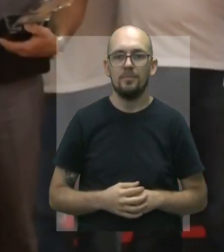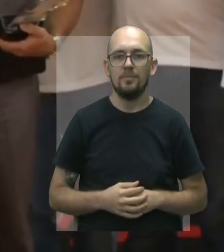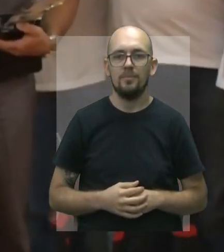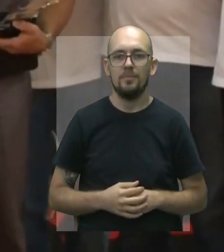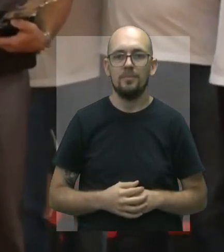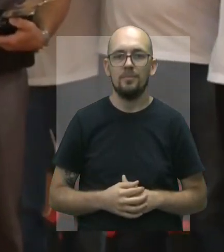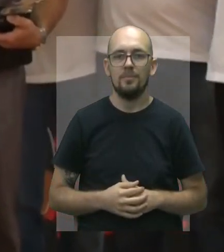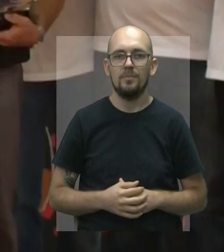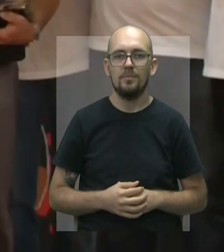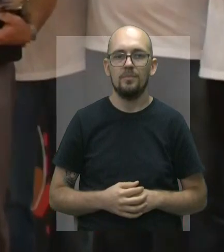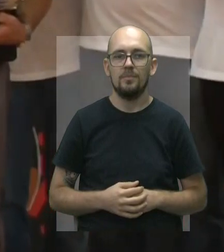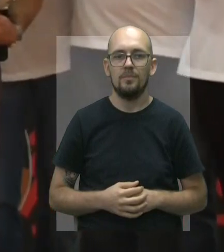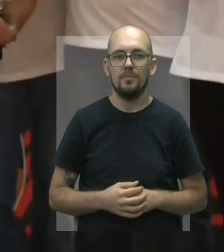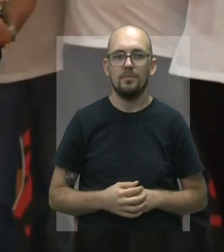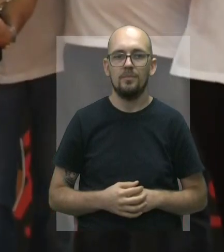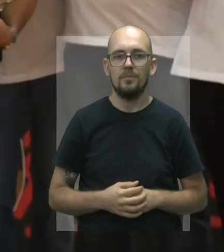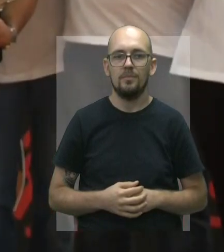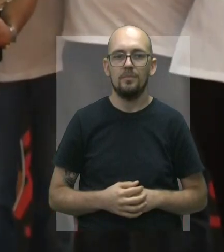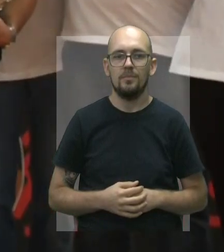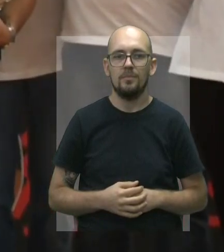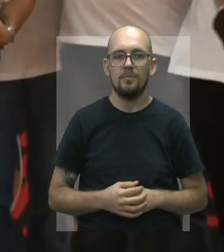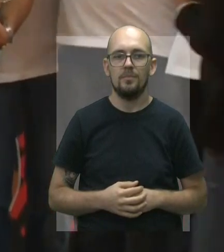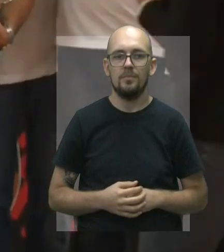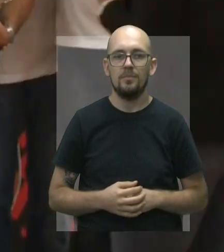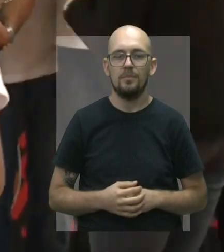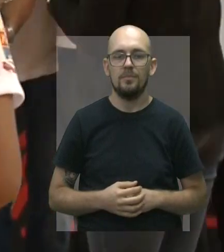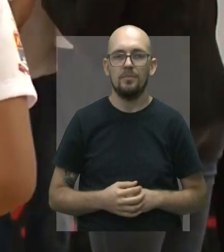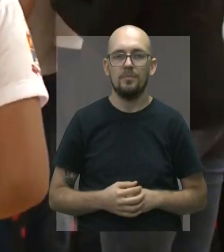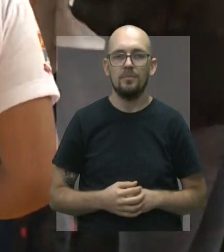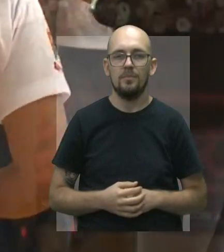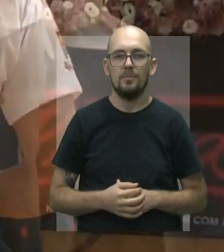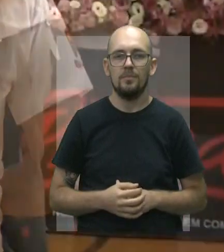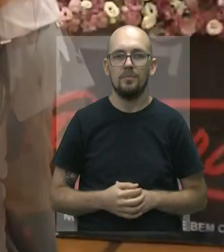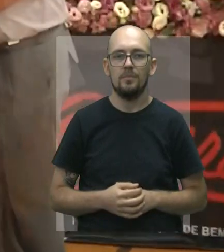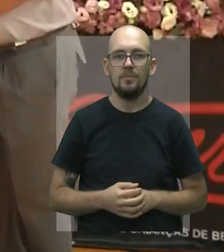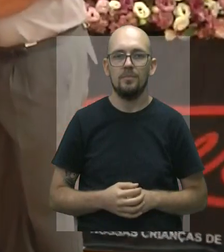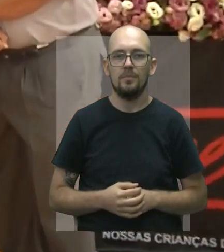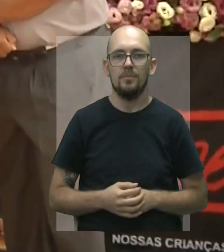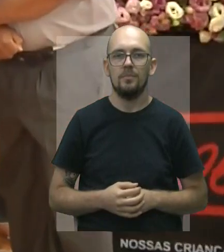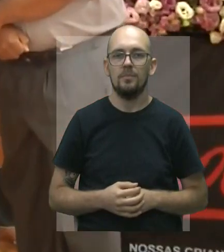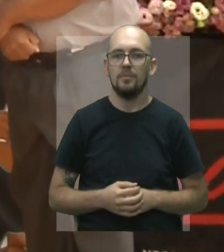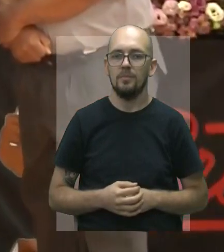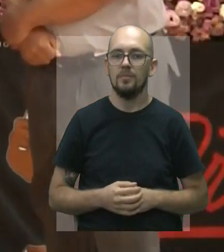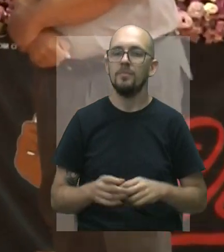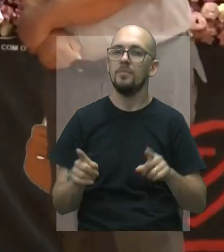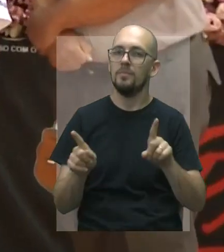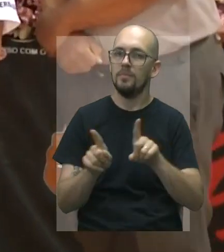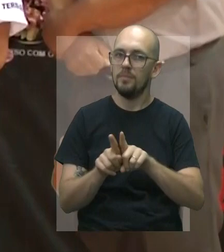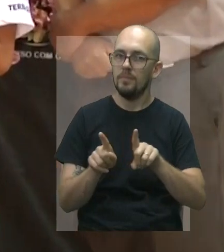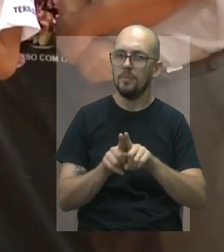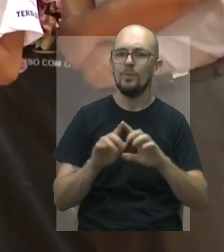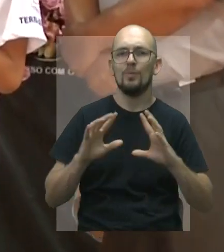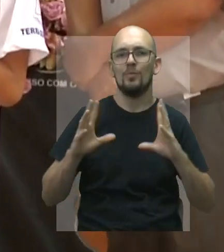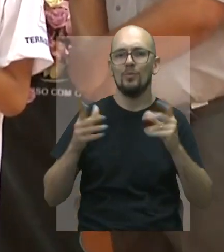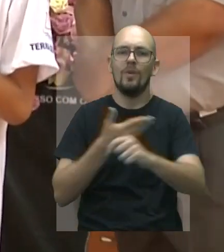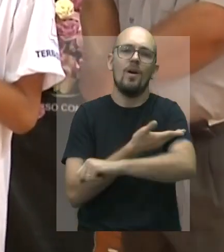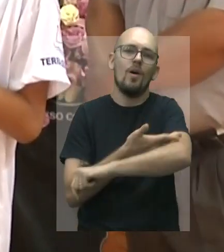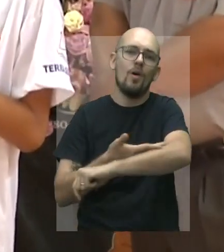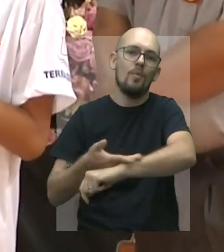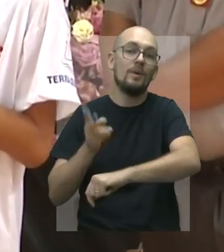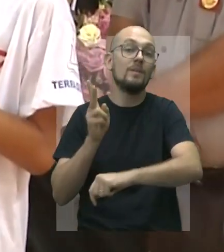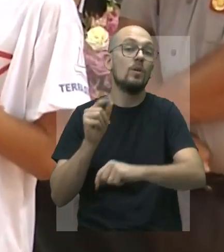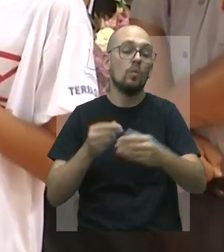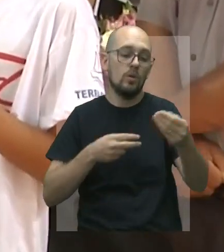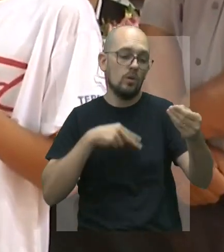e quando cresce quer voltar ao início. E em toda a formatura não pode faltar o